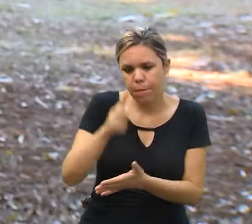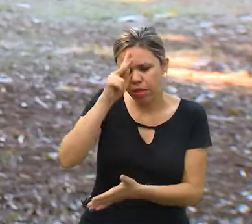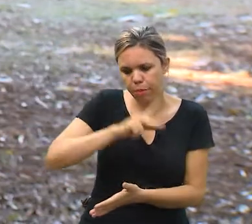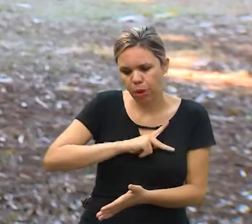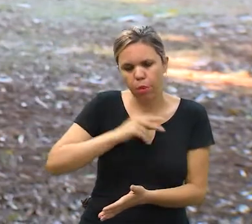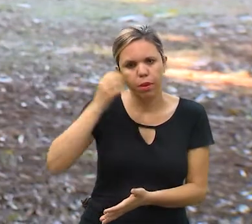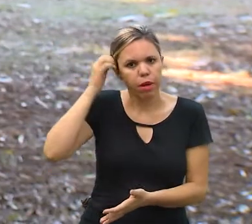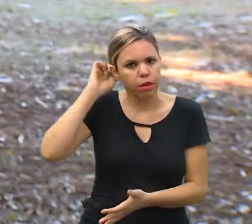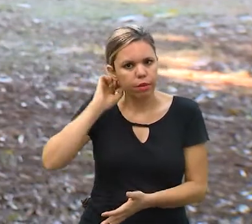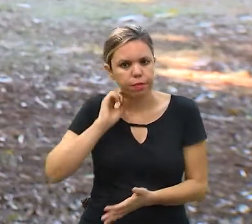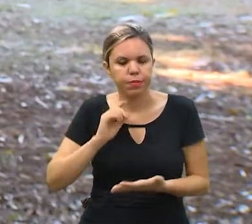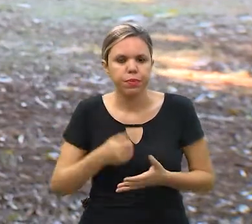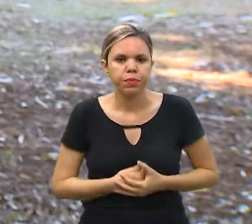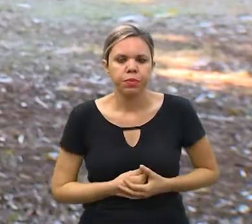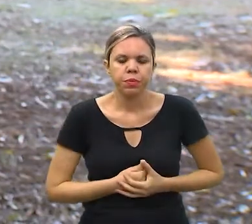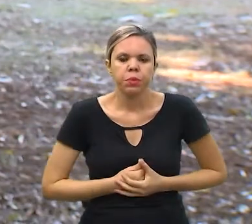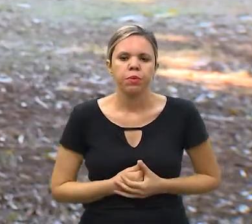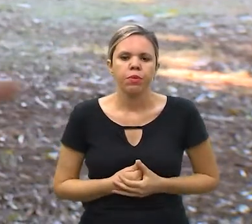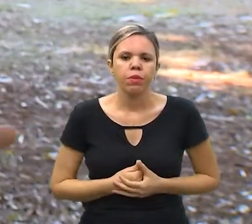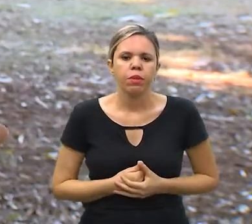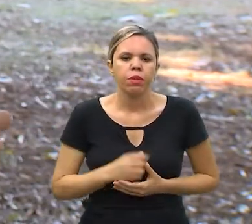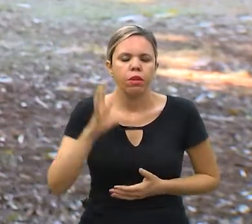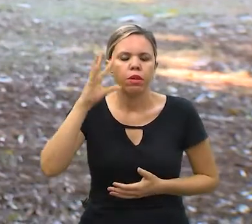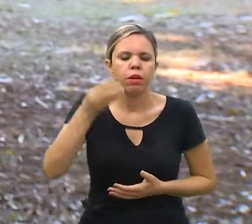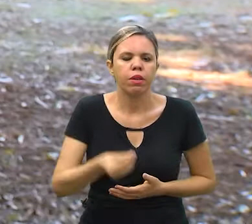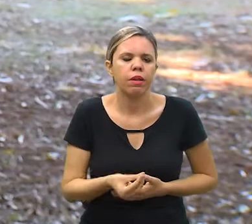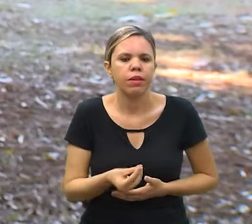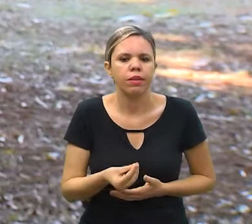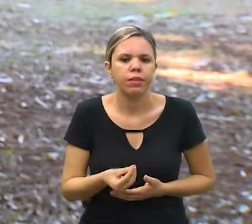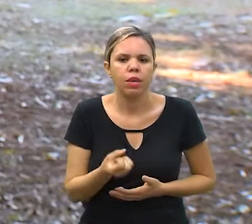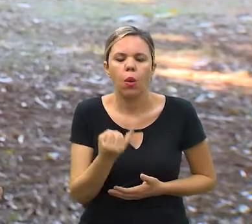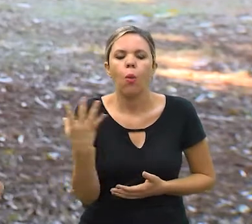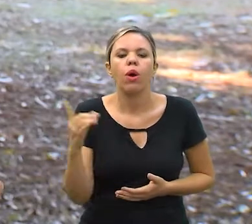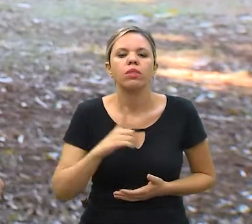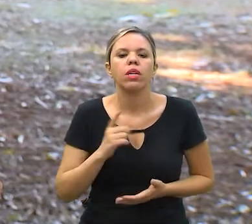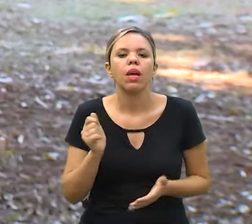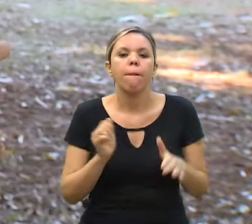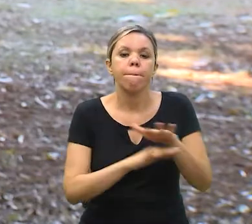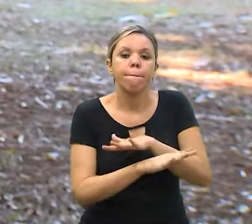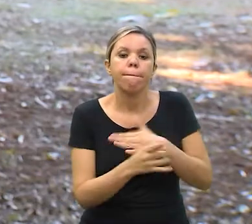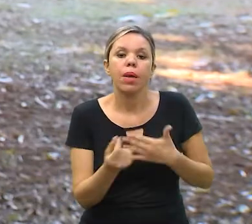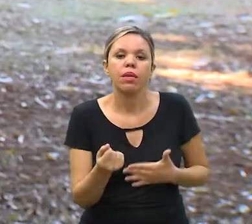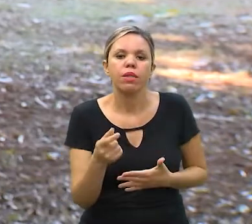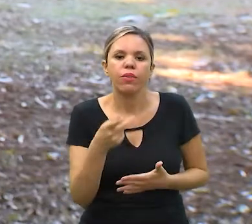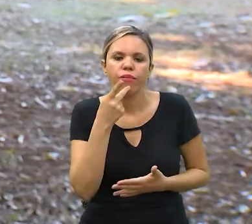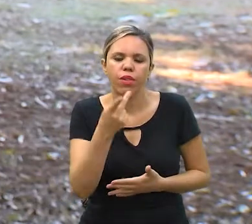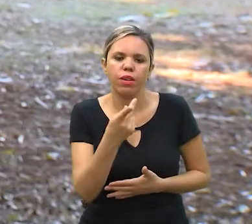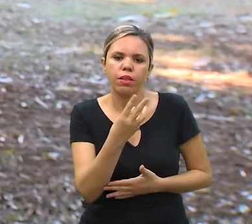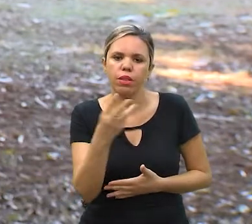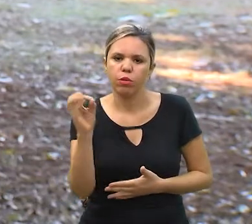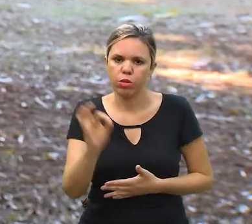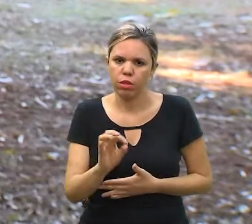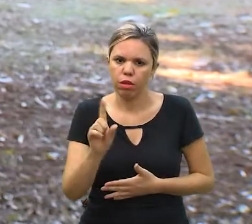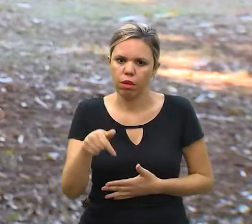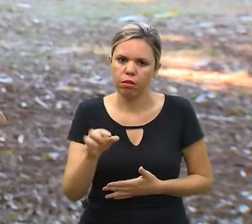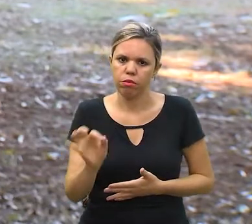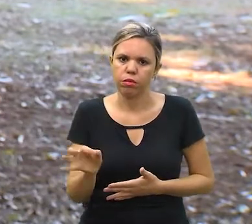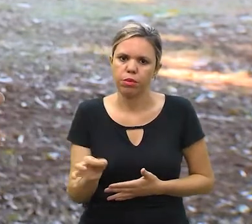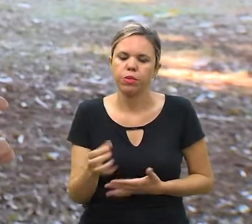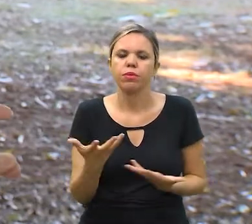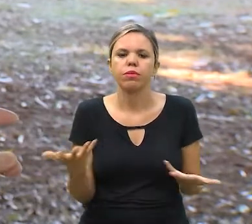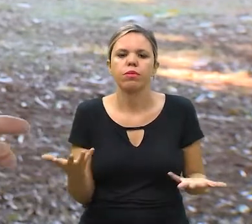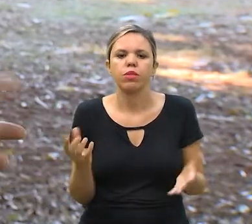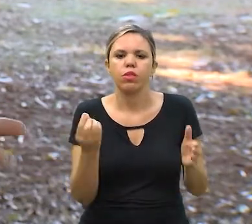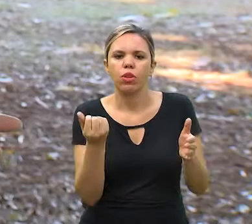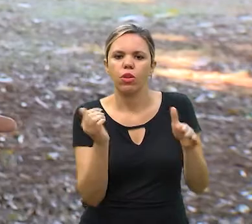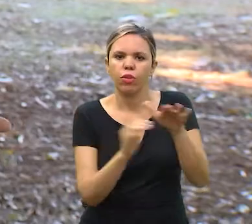próprio, né, para si mesmo. Então você tem que entender quanto que você quer poupar, e a gente fala que 30% é o ideal. Quanto que você